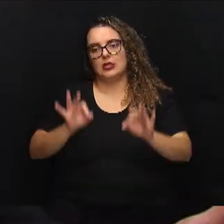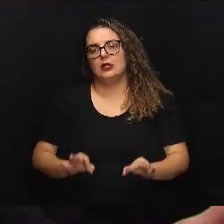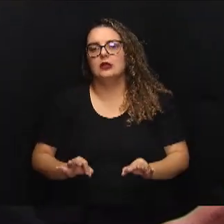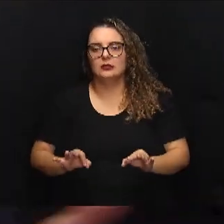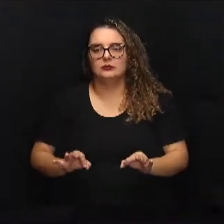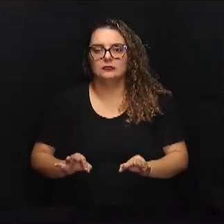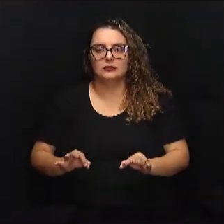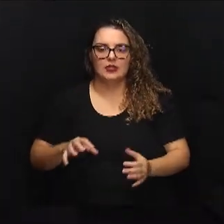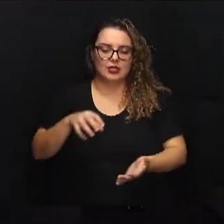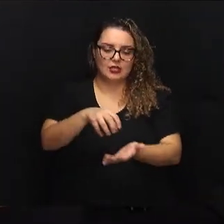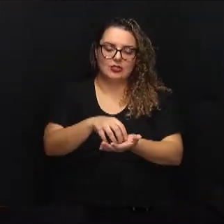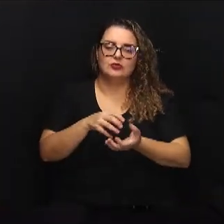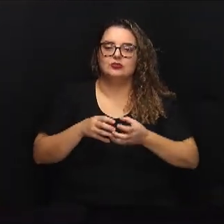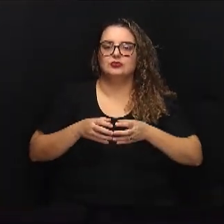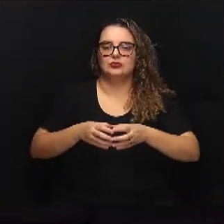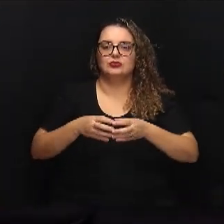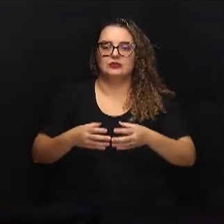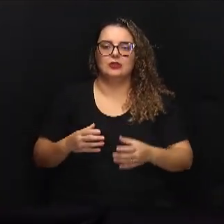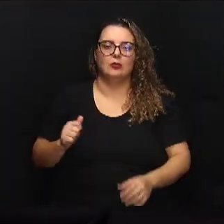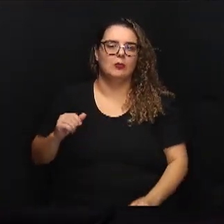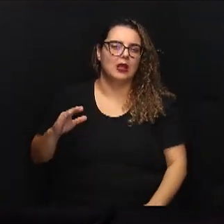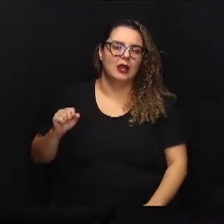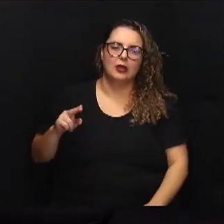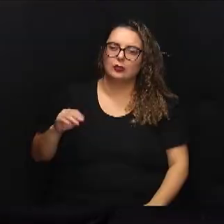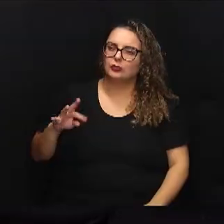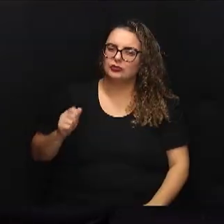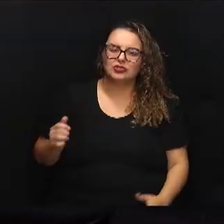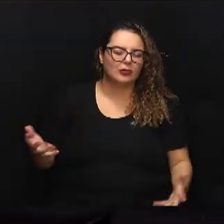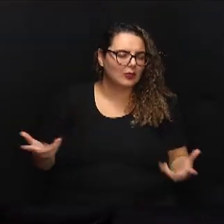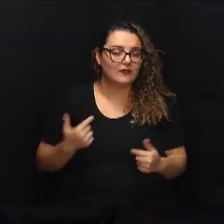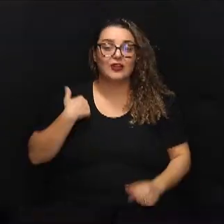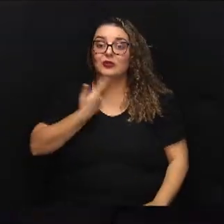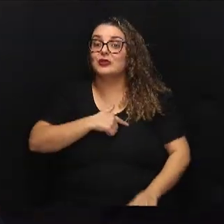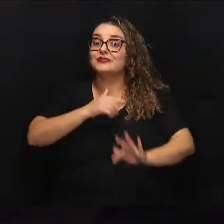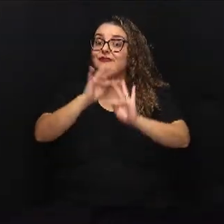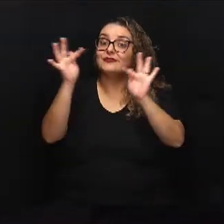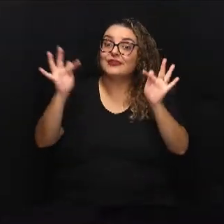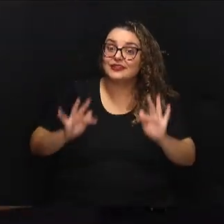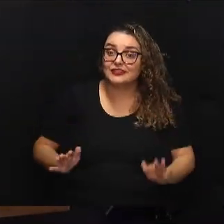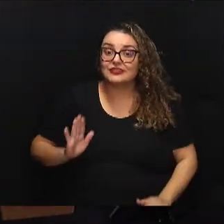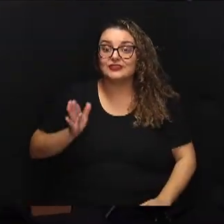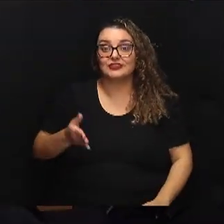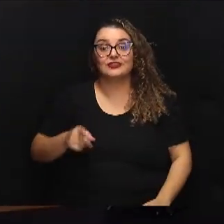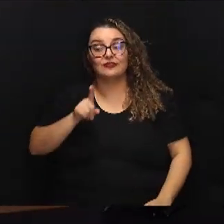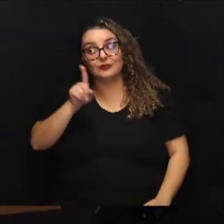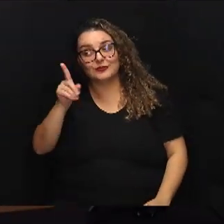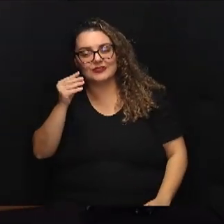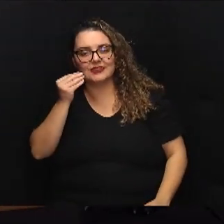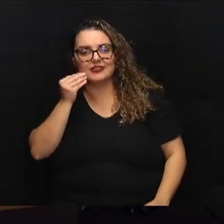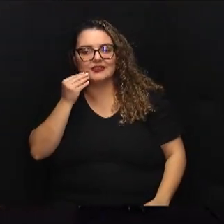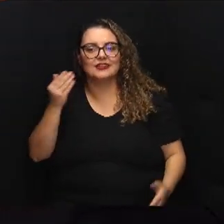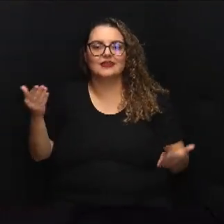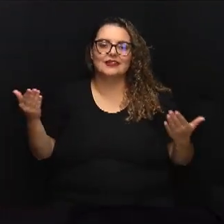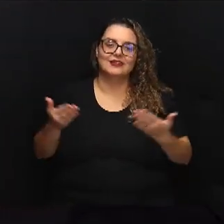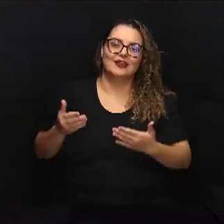o Centro de Convivência está com uma acústica incrível, a gente está muito feliz, já fomos lá testar. E aí agora essa